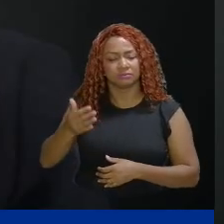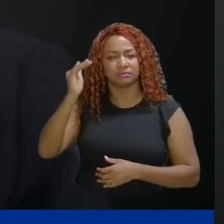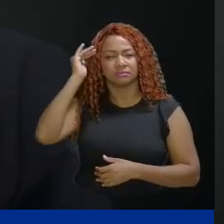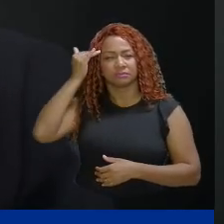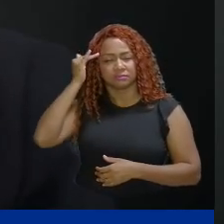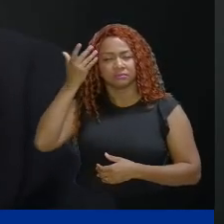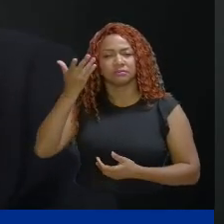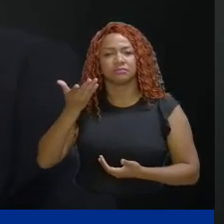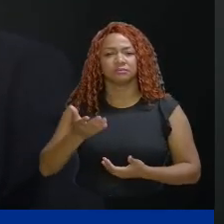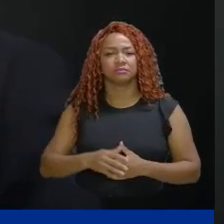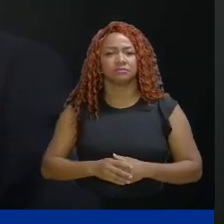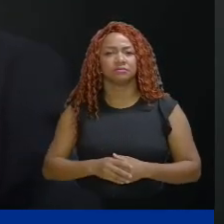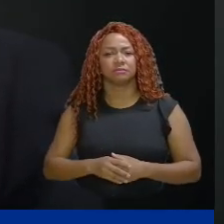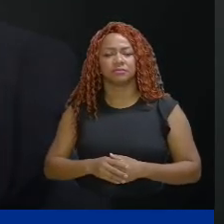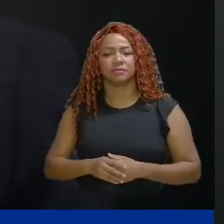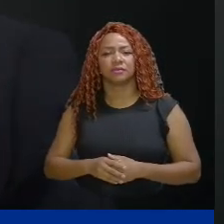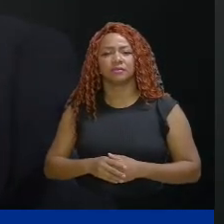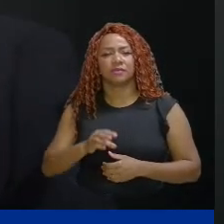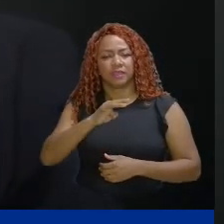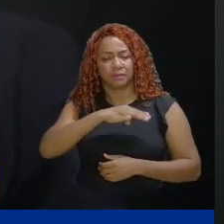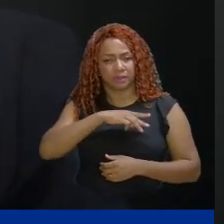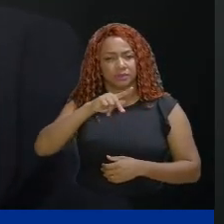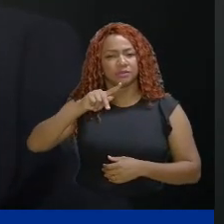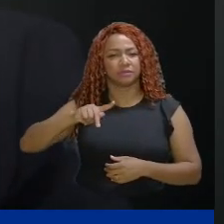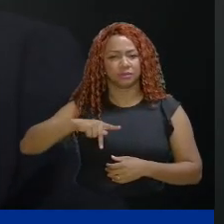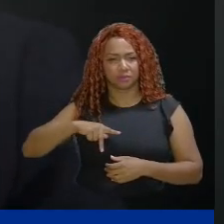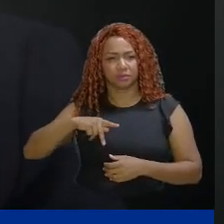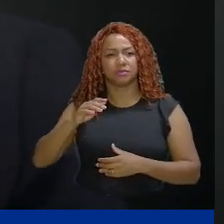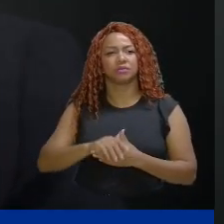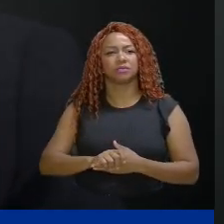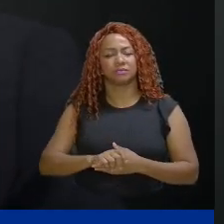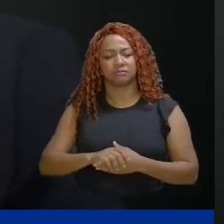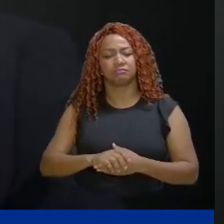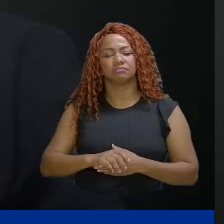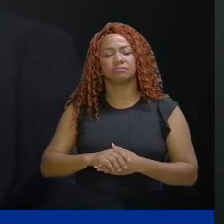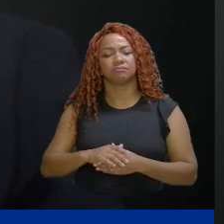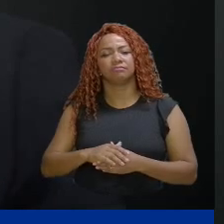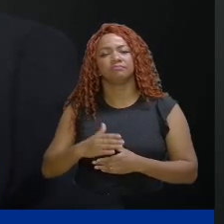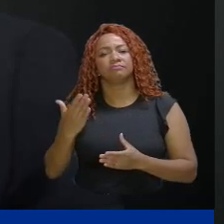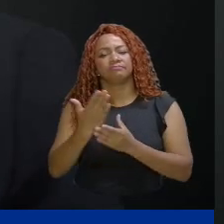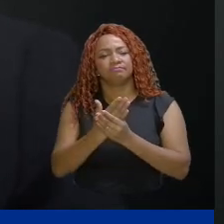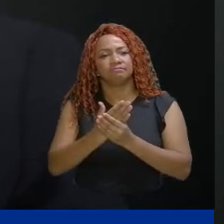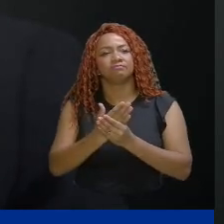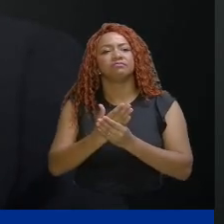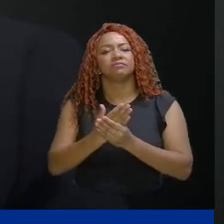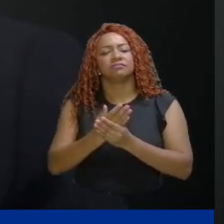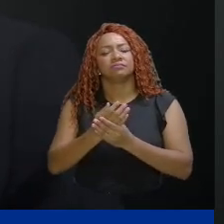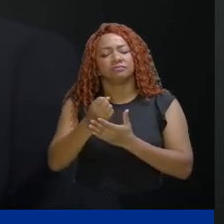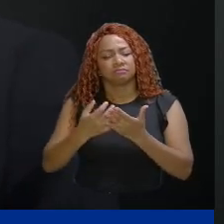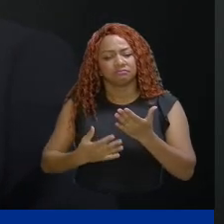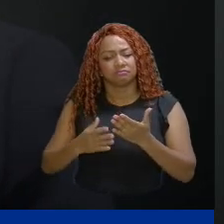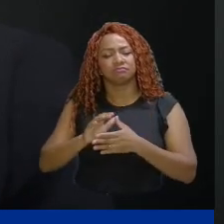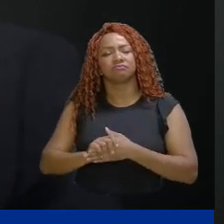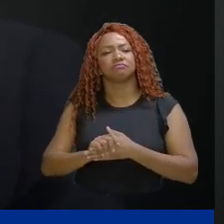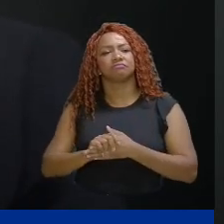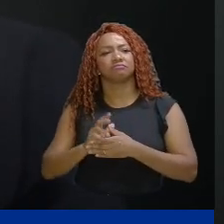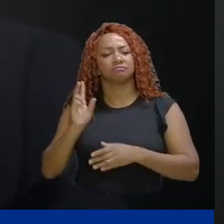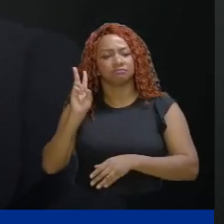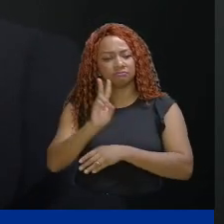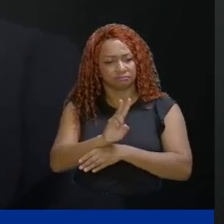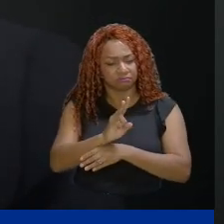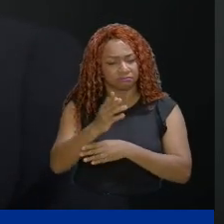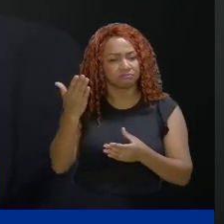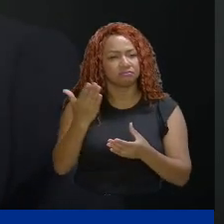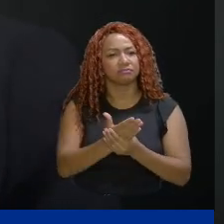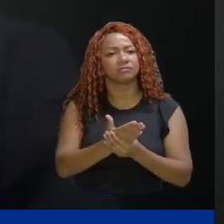de que o Ministério Público, que é o embargante nesse ponto, ele teria sido intimado da